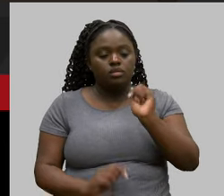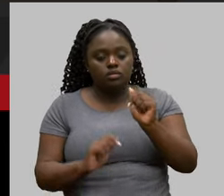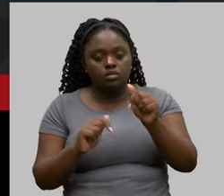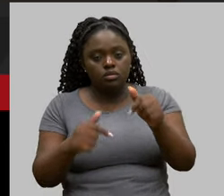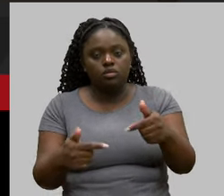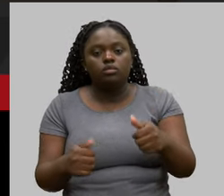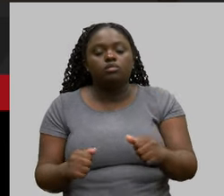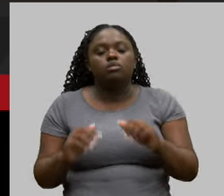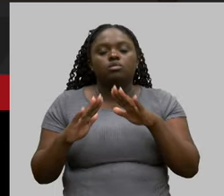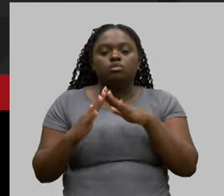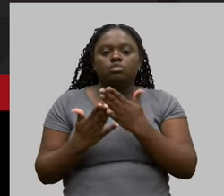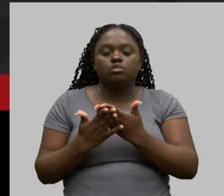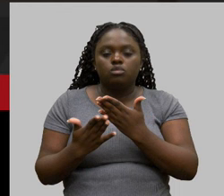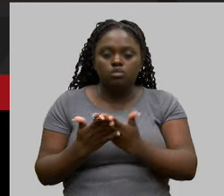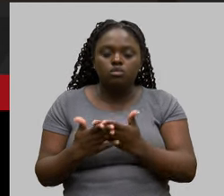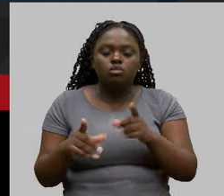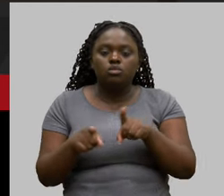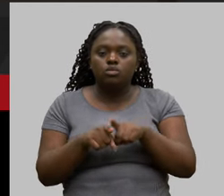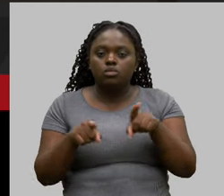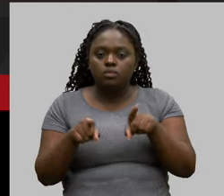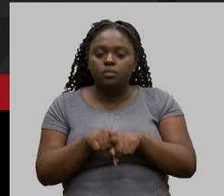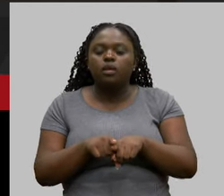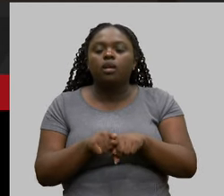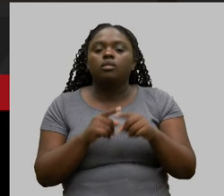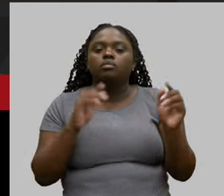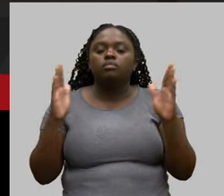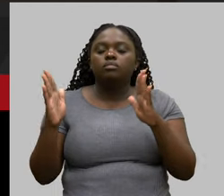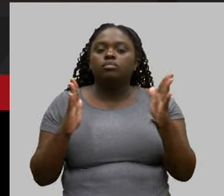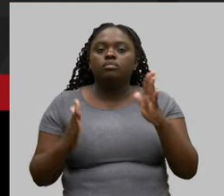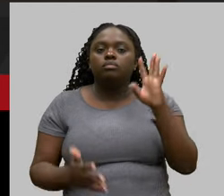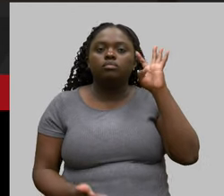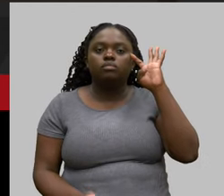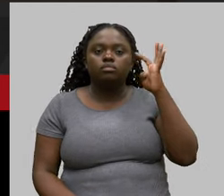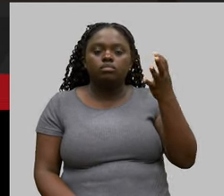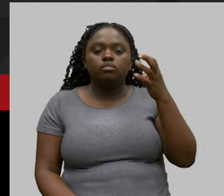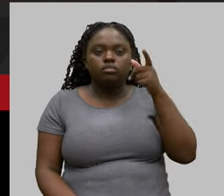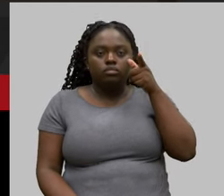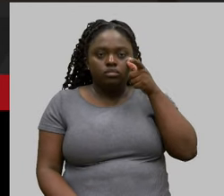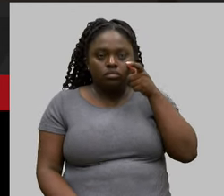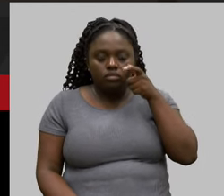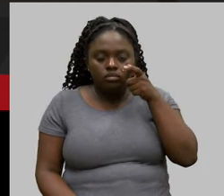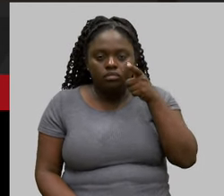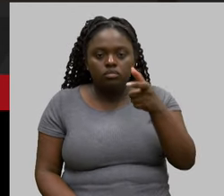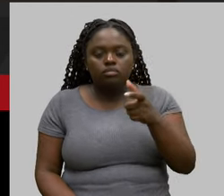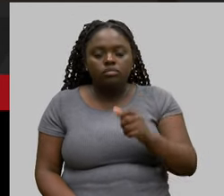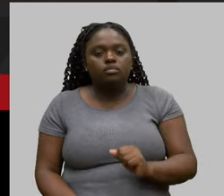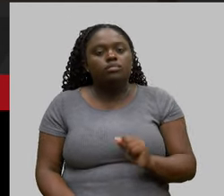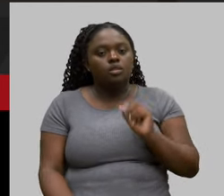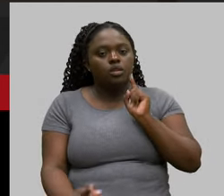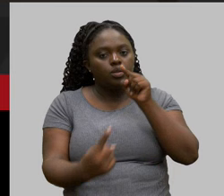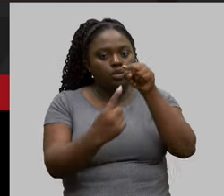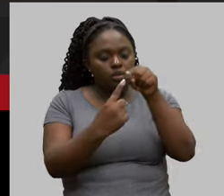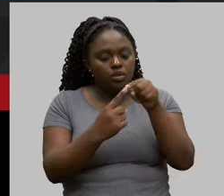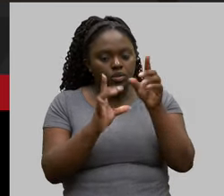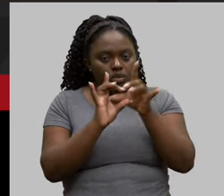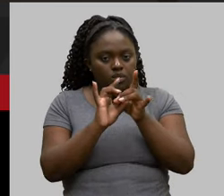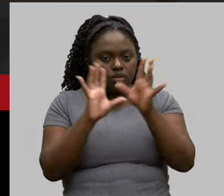e instâncias de decisão Em que os seus interesses sejam de discussão e